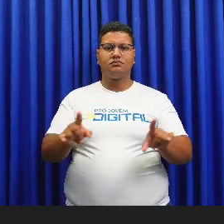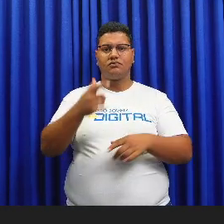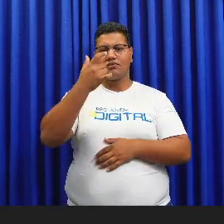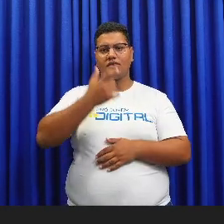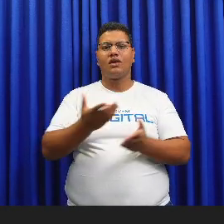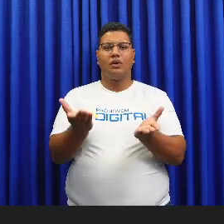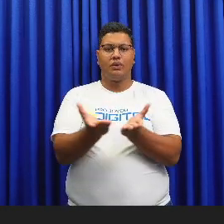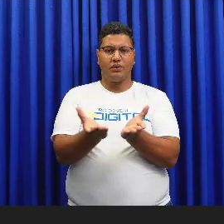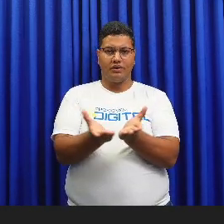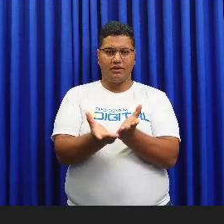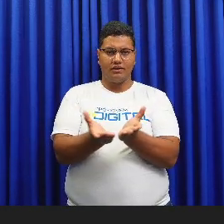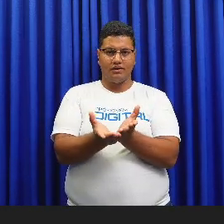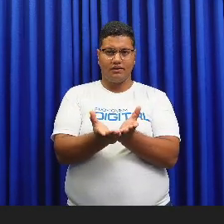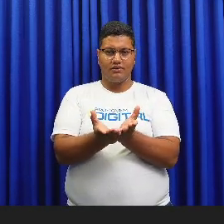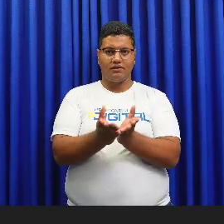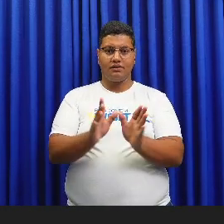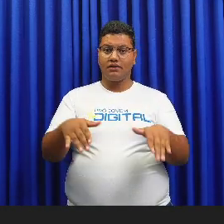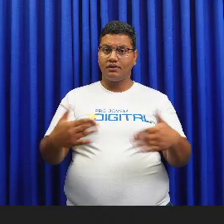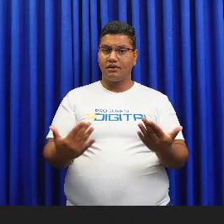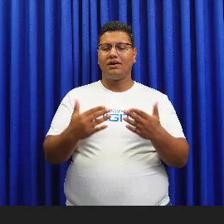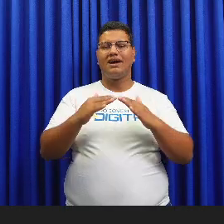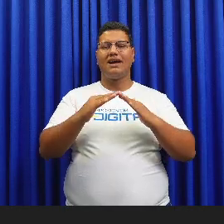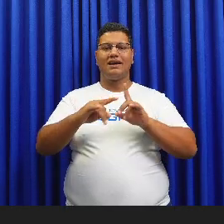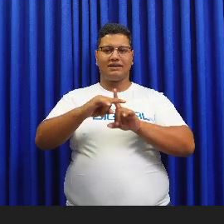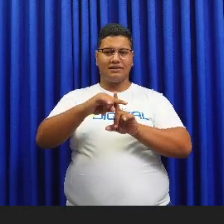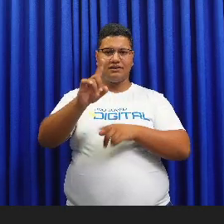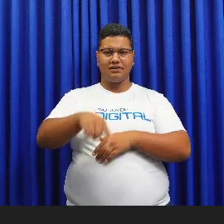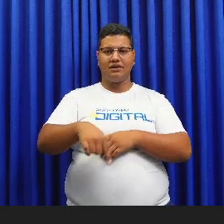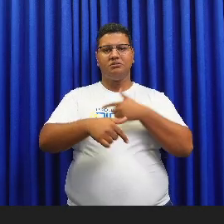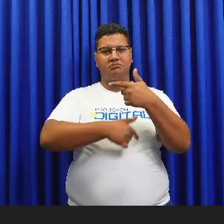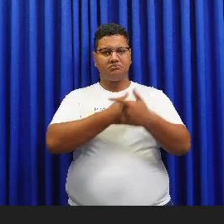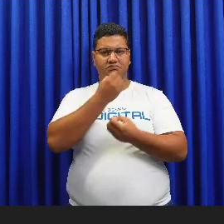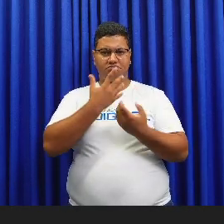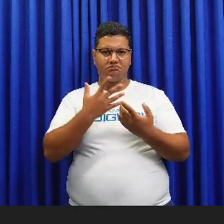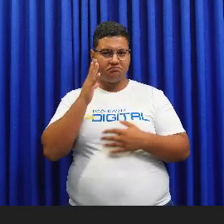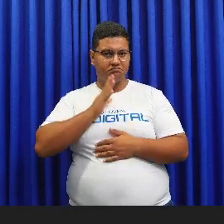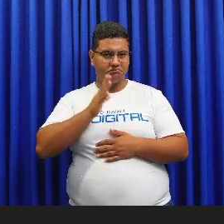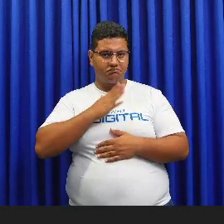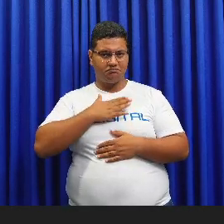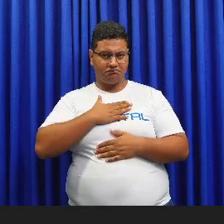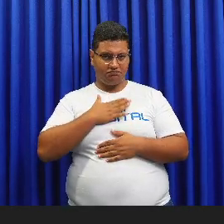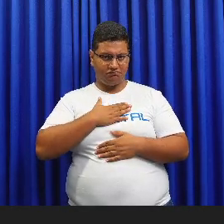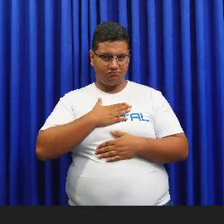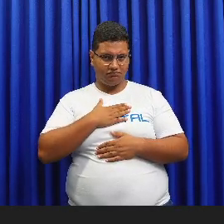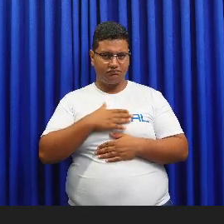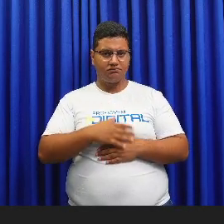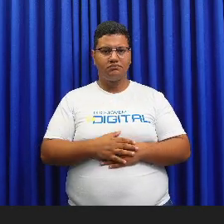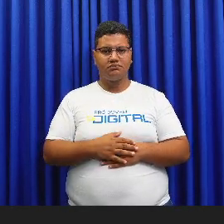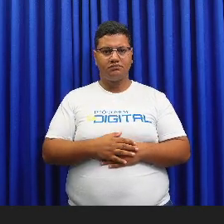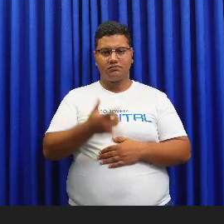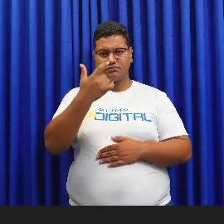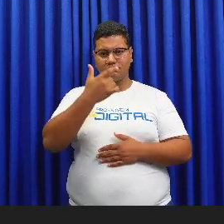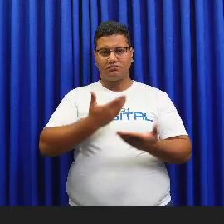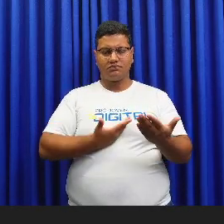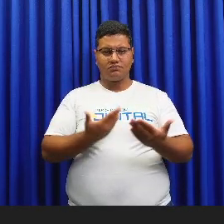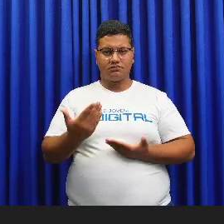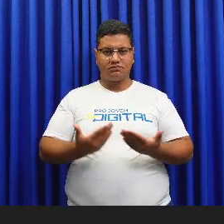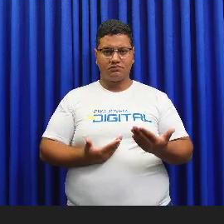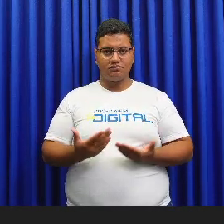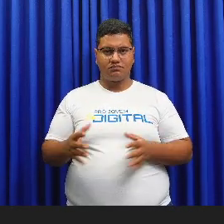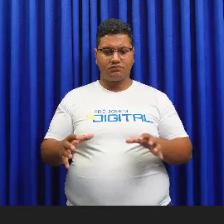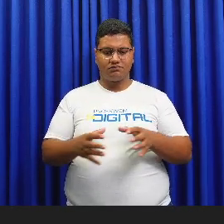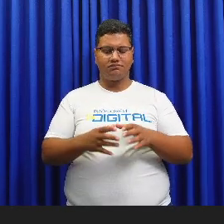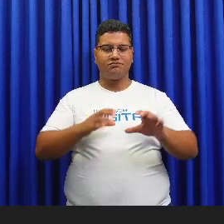eu sou cristão e a igreja nessa área, ela fez um trabalho muito bacana comigo. Eu servi aí no departamento